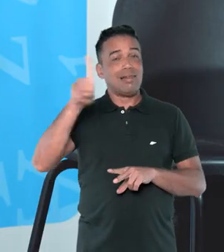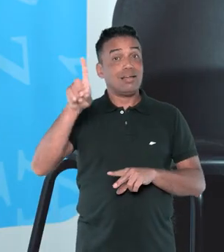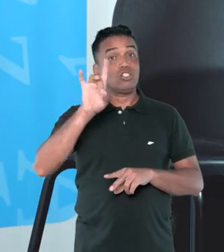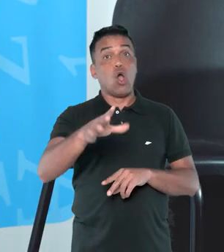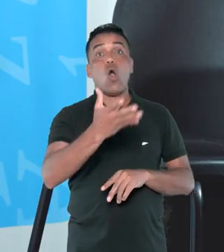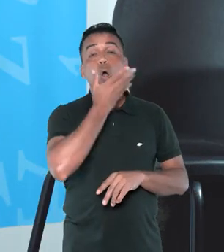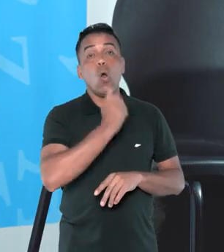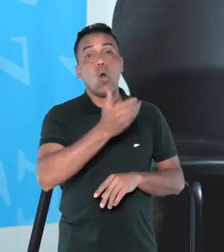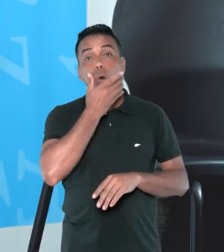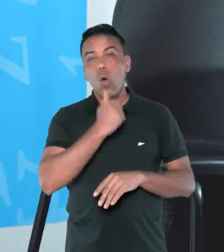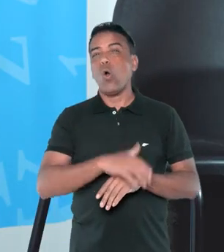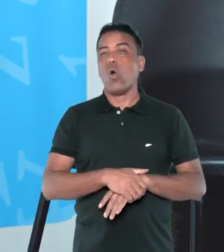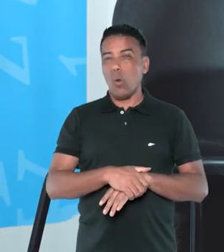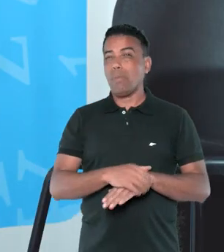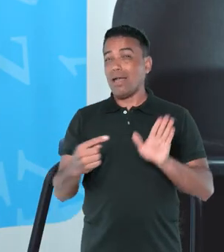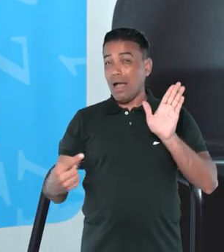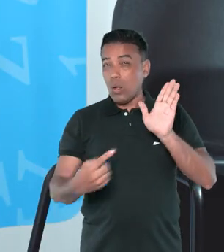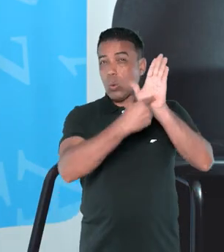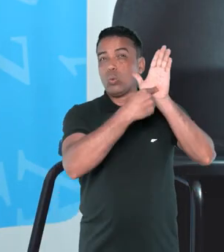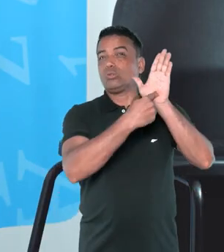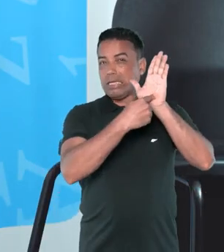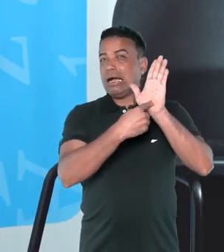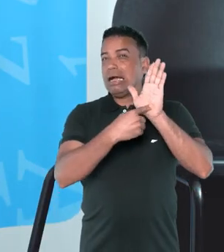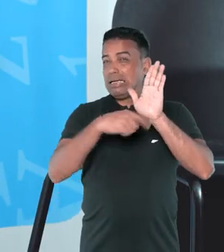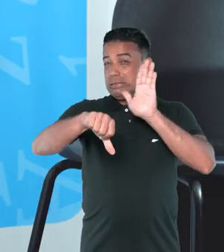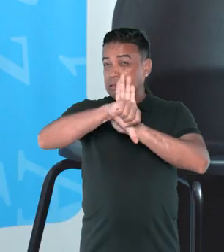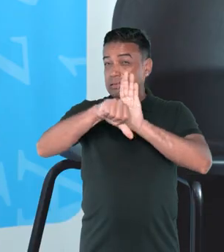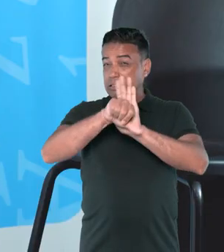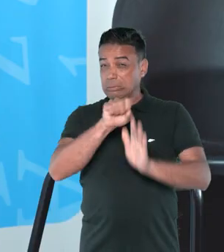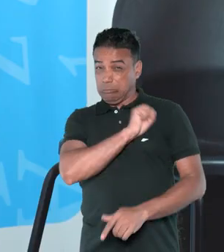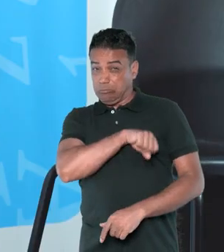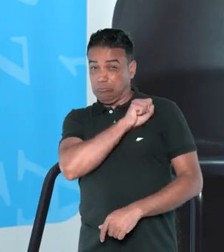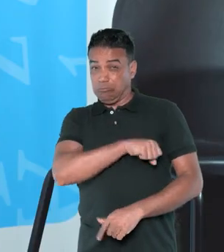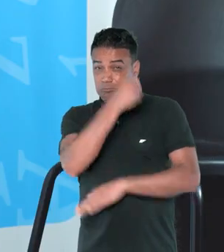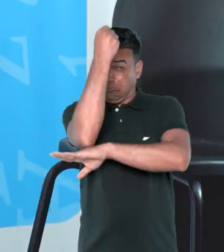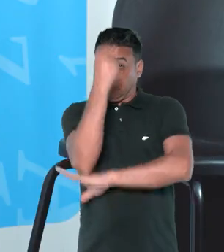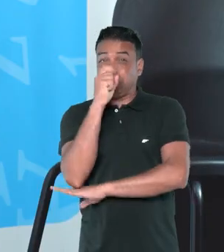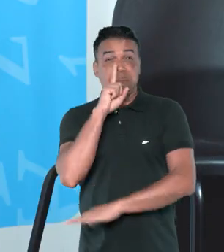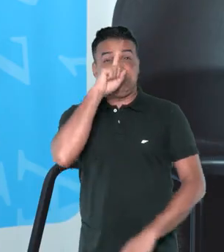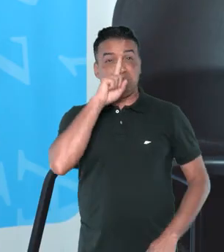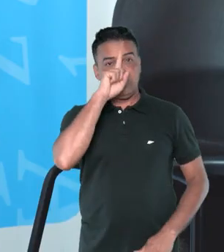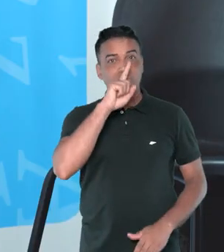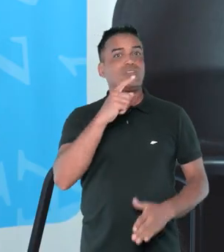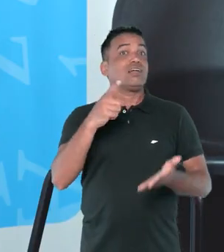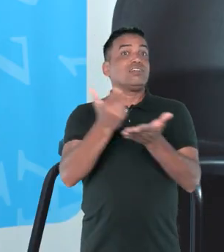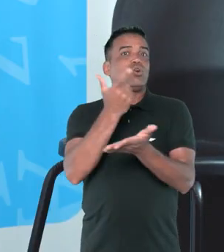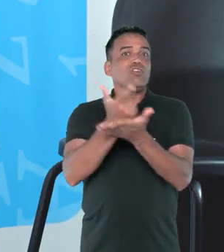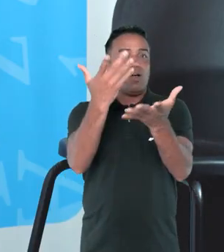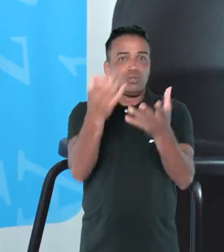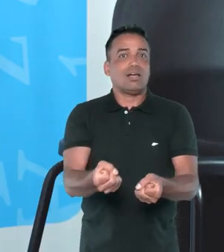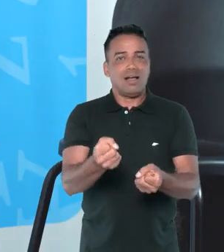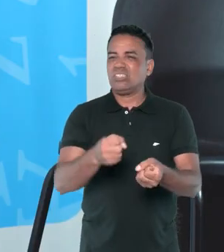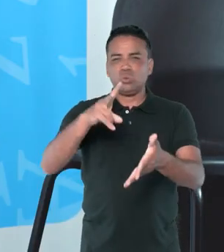presos acusados, né, condenados por crimes hediondos, crimes muito graves. E o seu livro foi adotado lá, eles